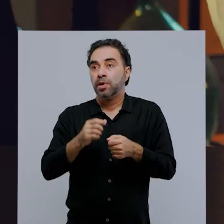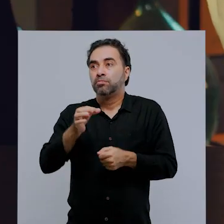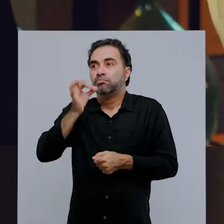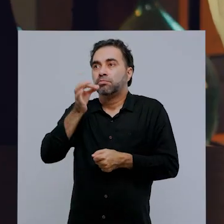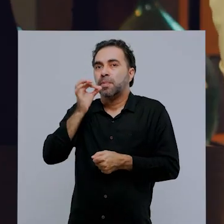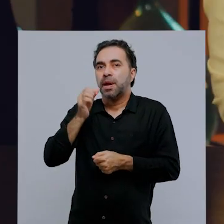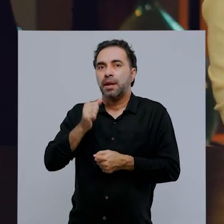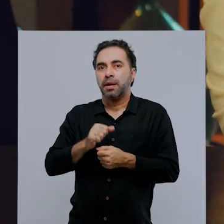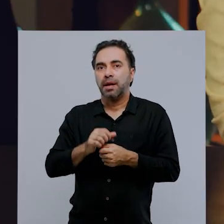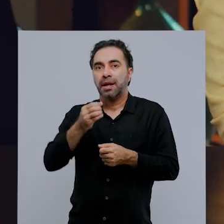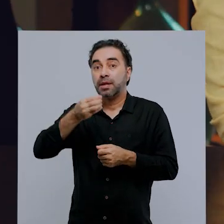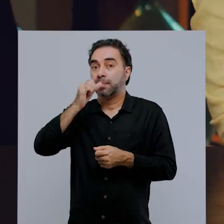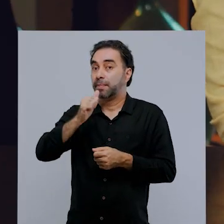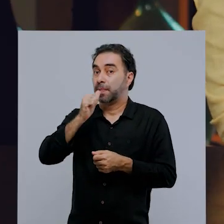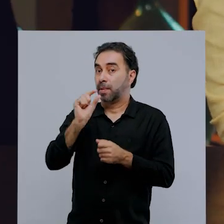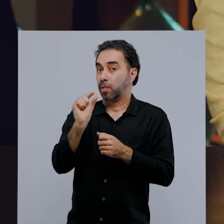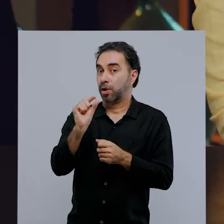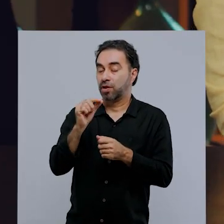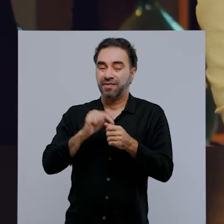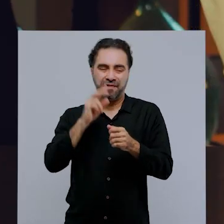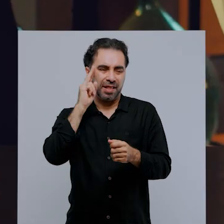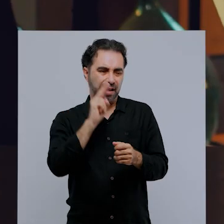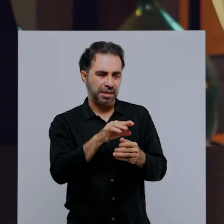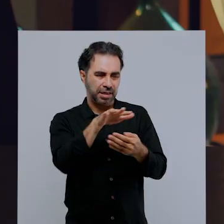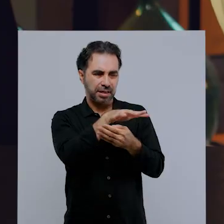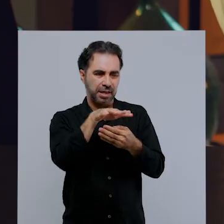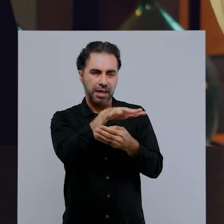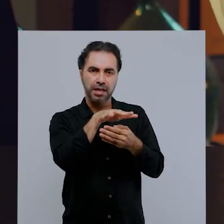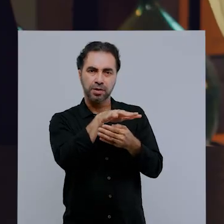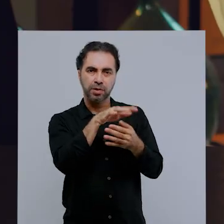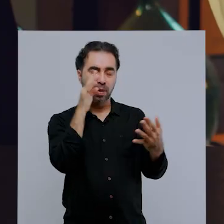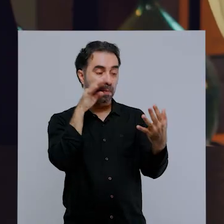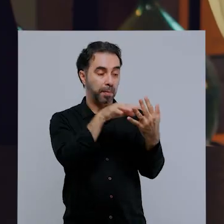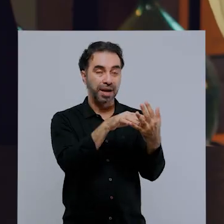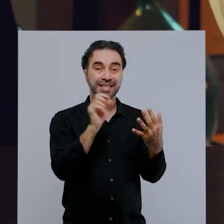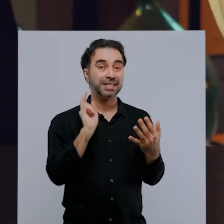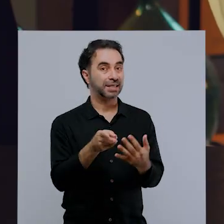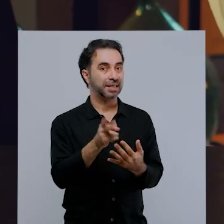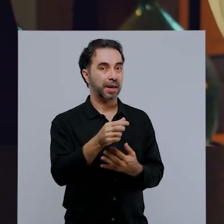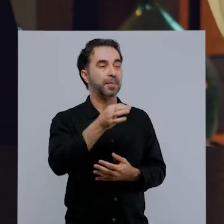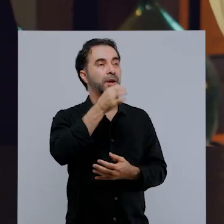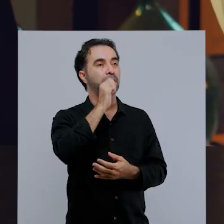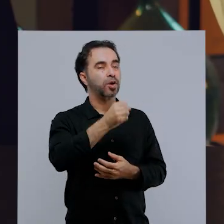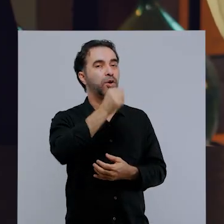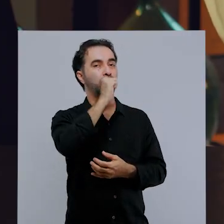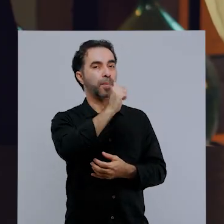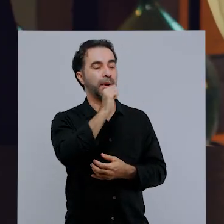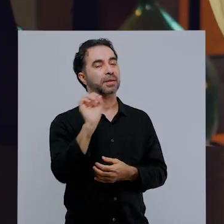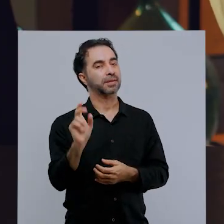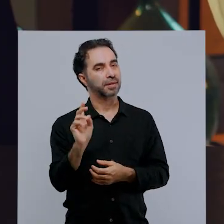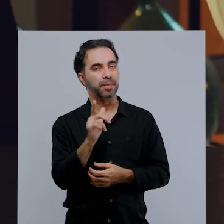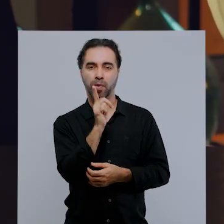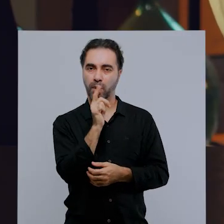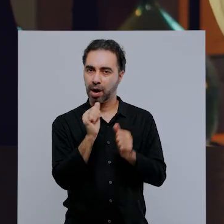a partir do momento você vai ver essa cachaça translúcida, tá? Então sempre tomar, apreciando muito bem, sempre com água,